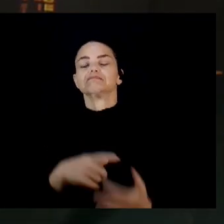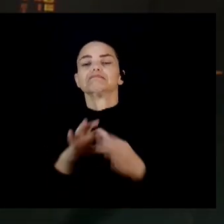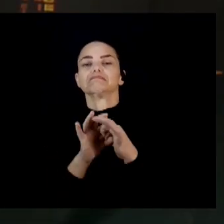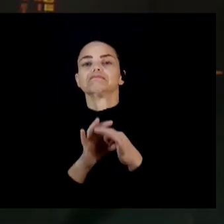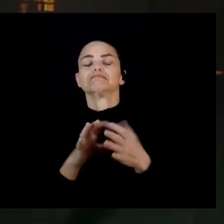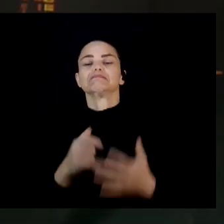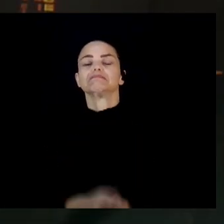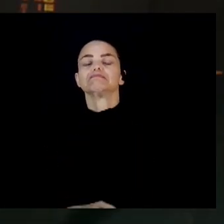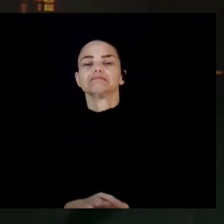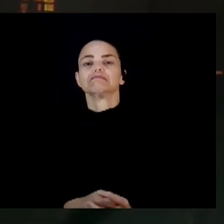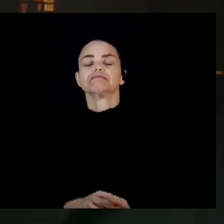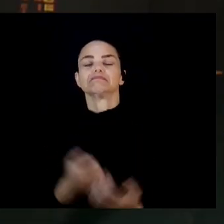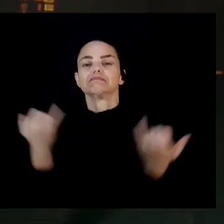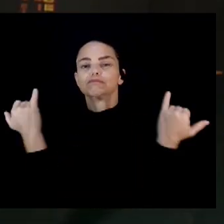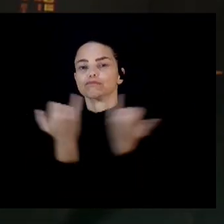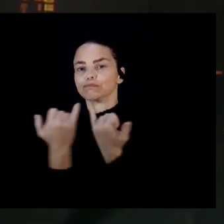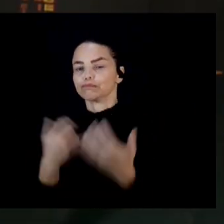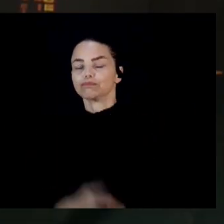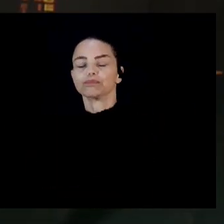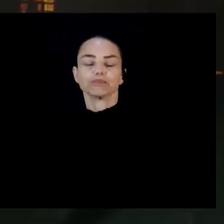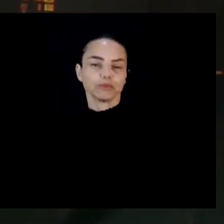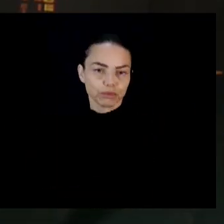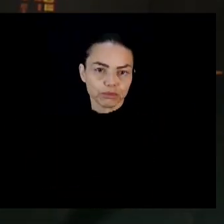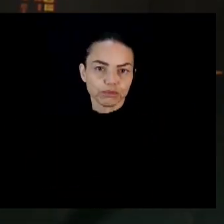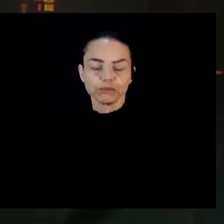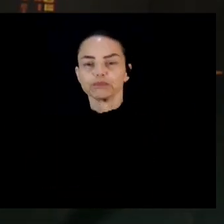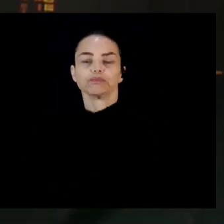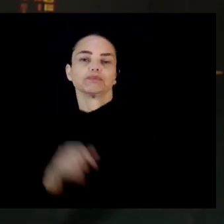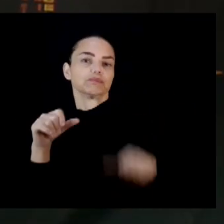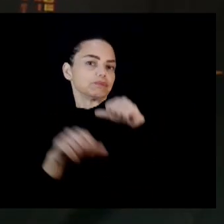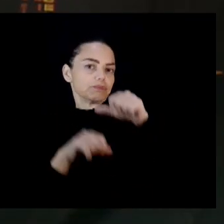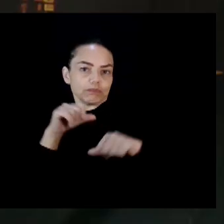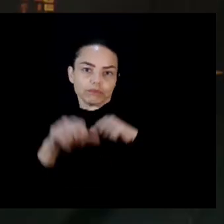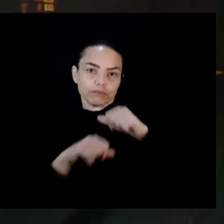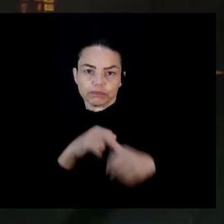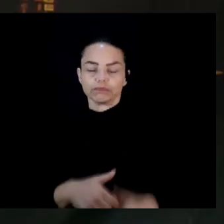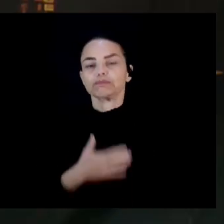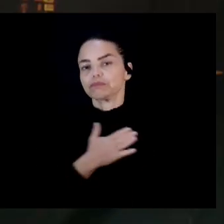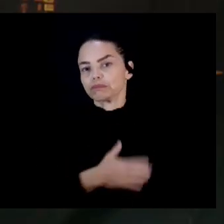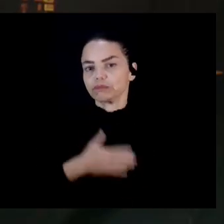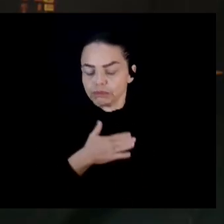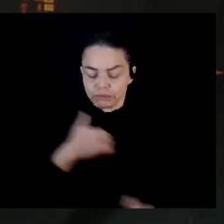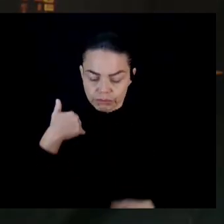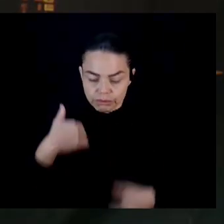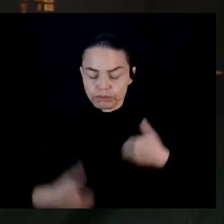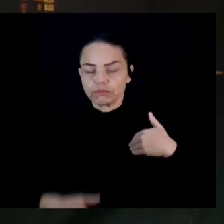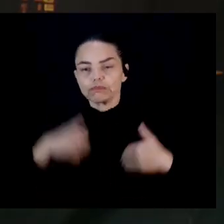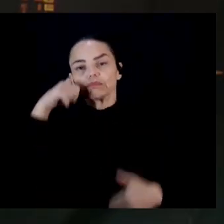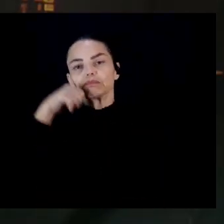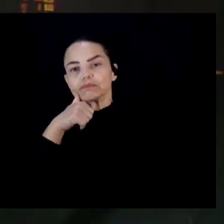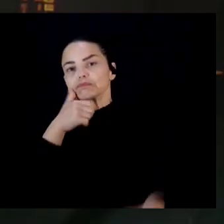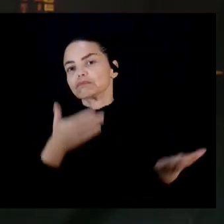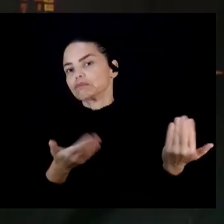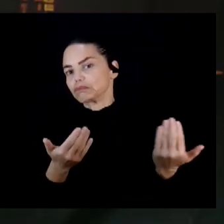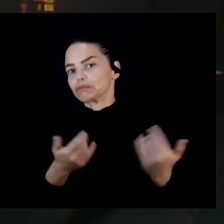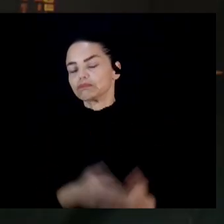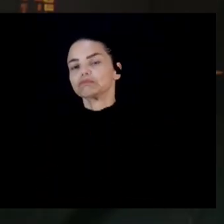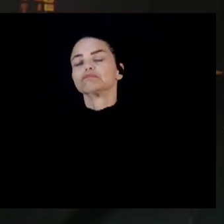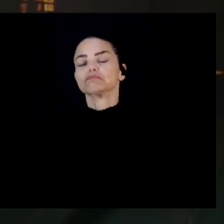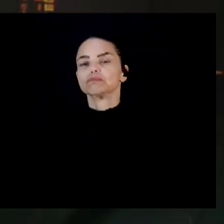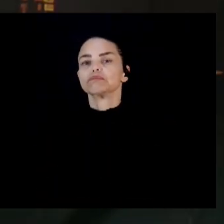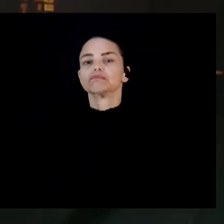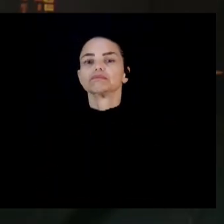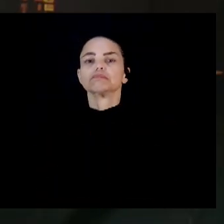e das imagens de transformação na satisfação corporal de mulheres jovens. Na análise